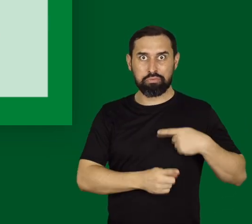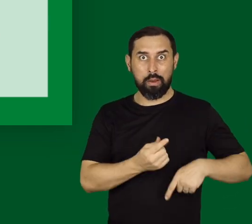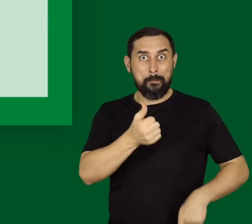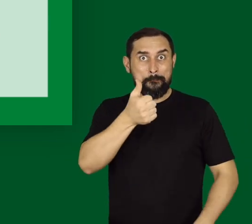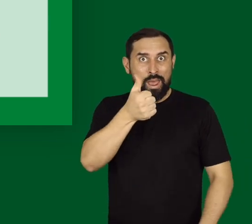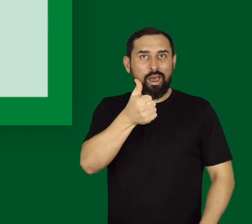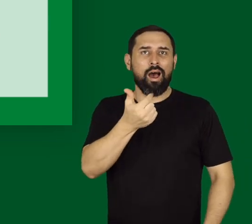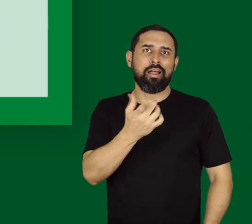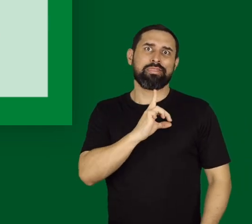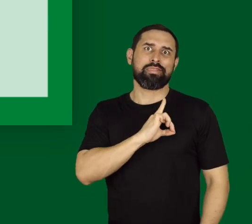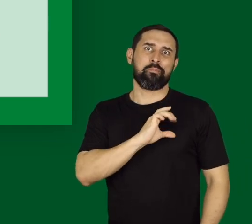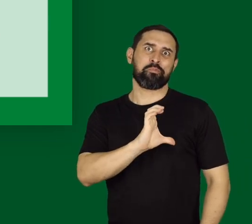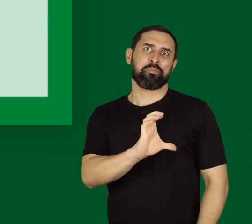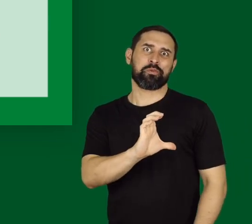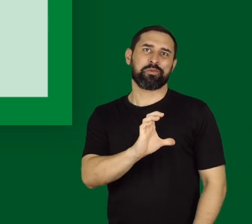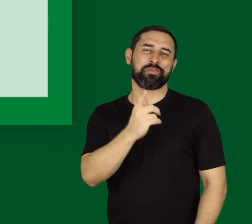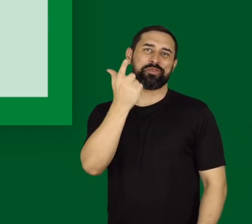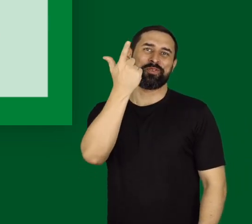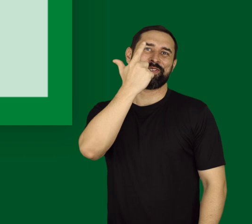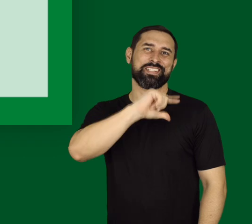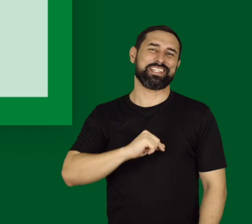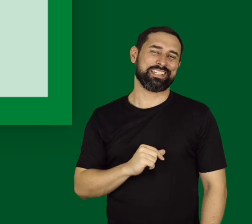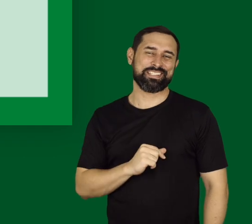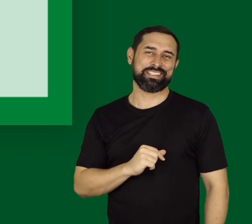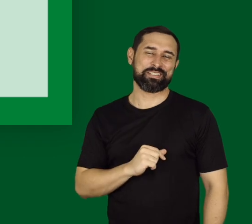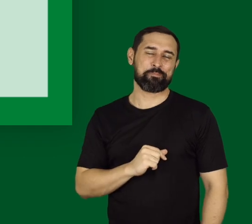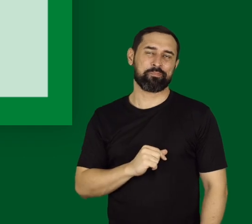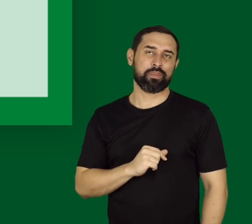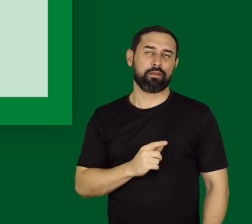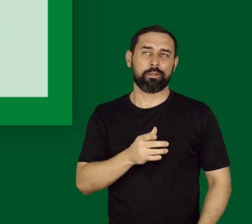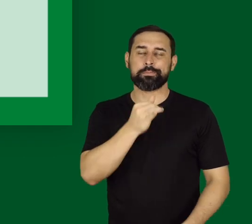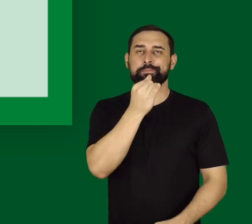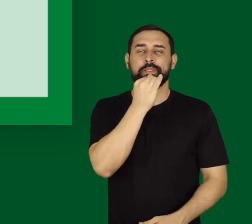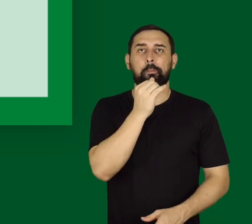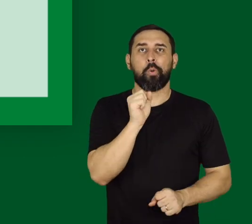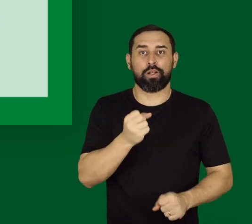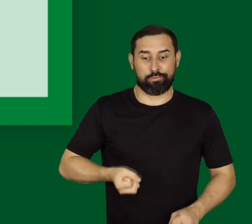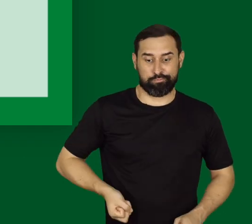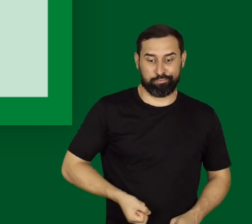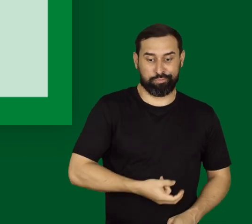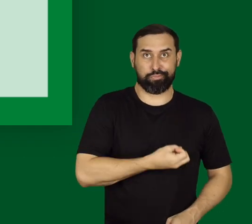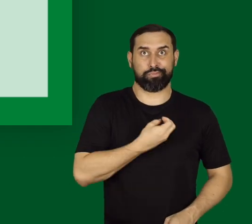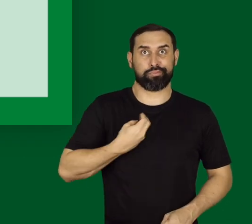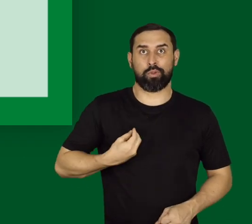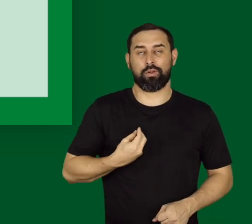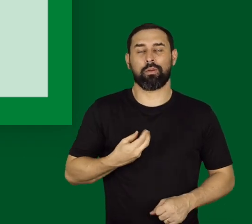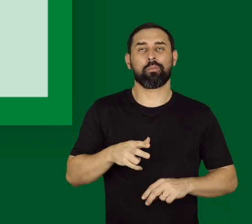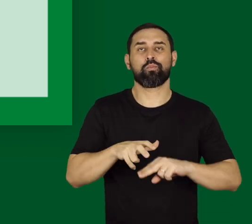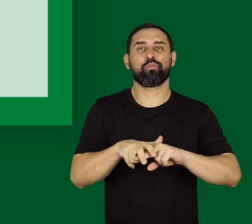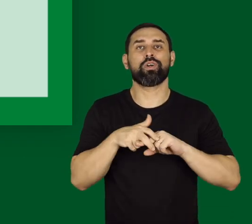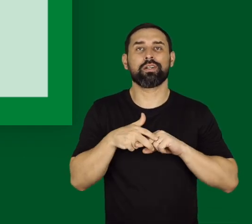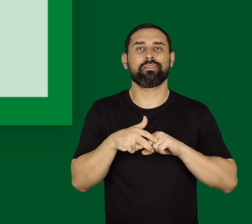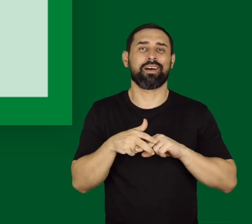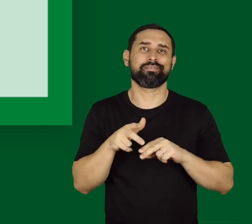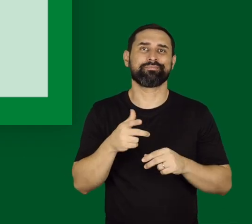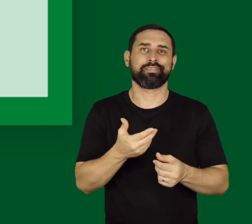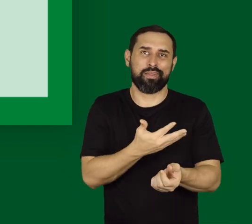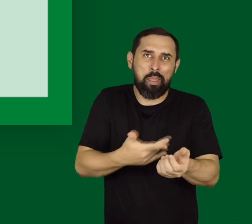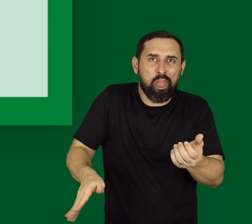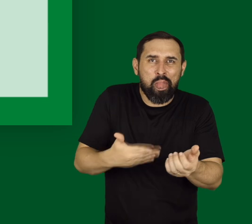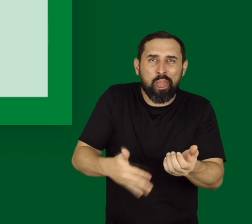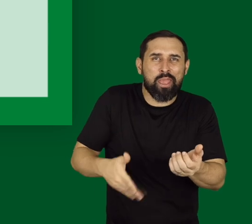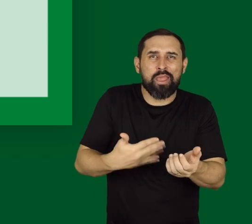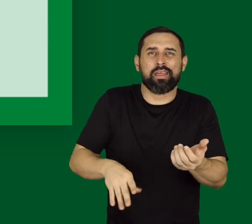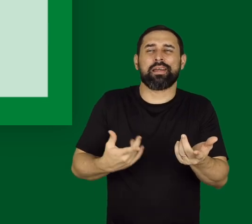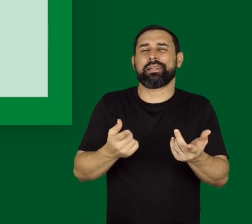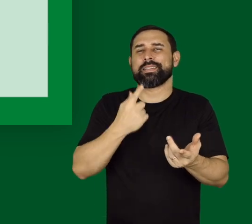coração direito, pré-carga do coração esquerdo e um débito cardíaco adequado. Então, numa situação de choque hipovolêmico, por exemplo,